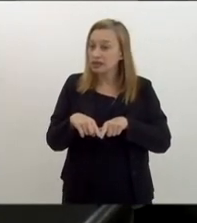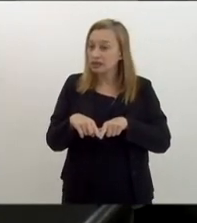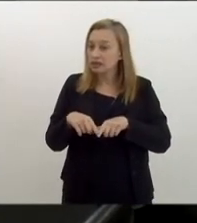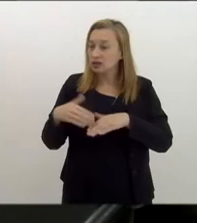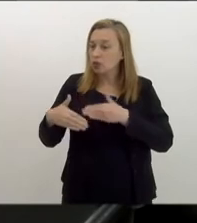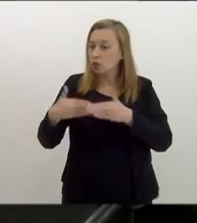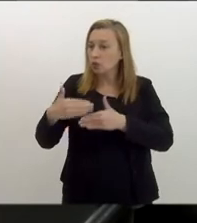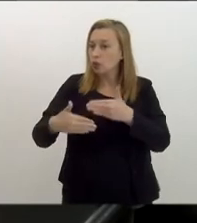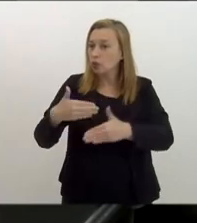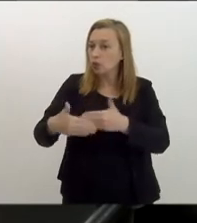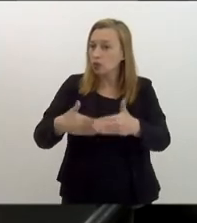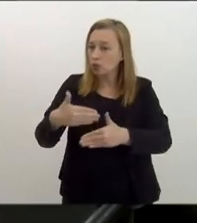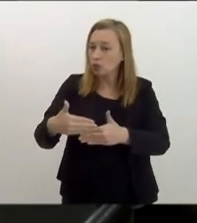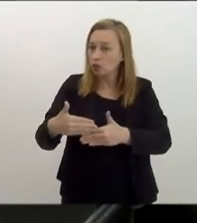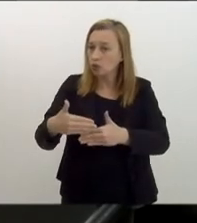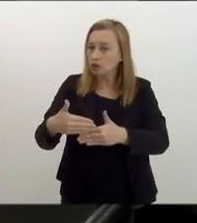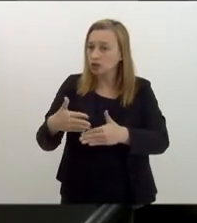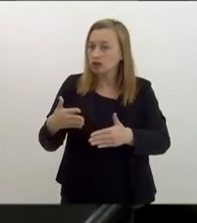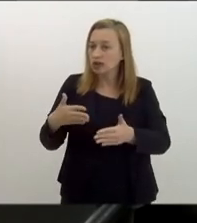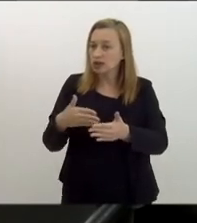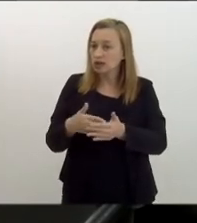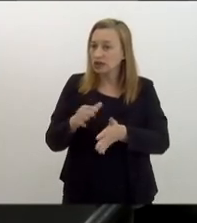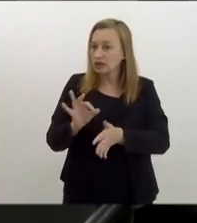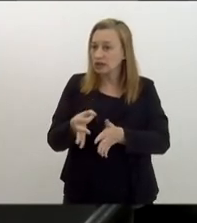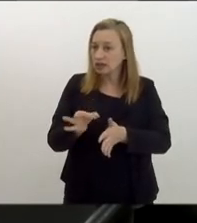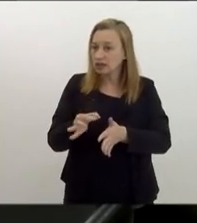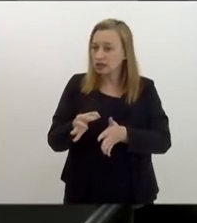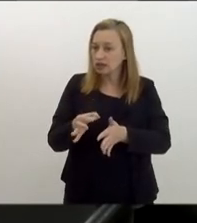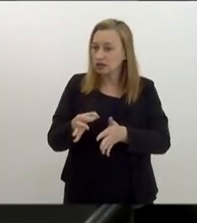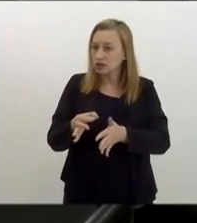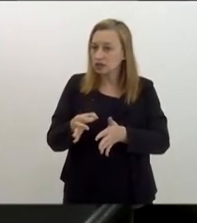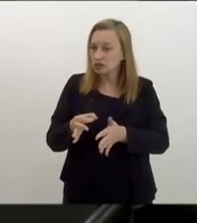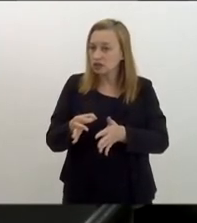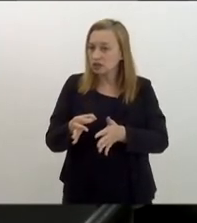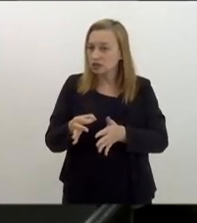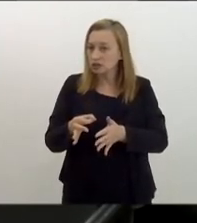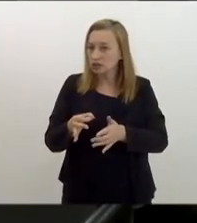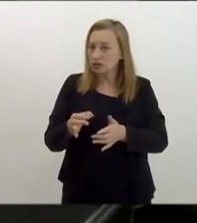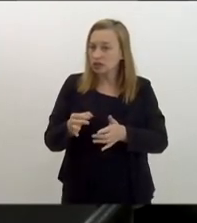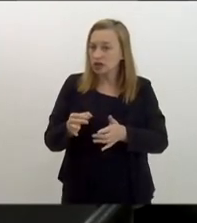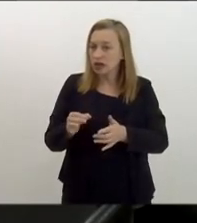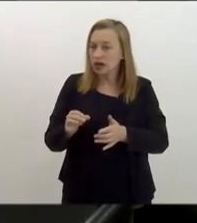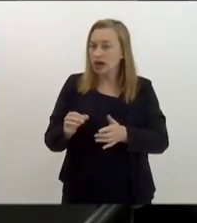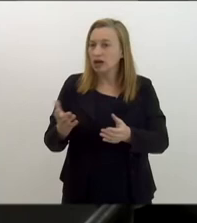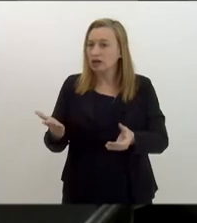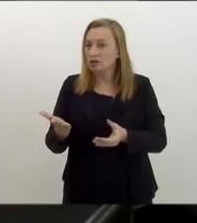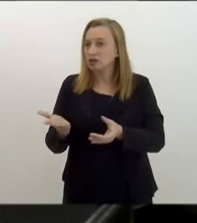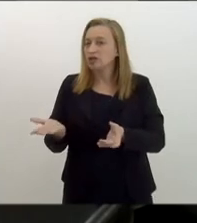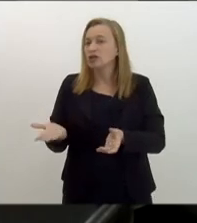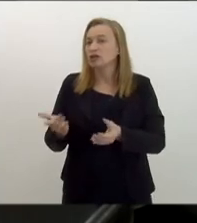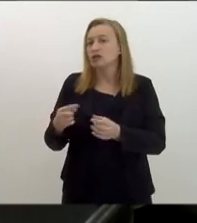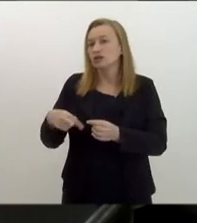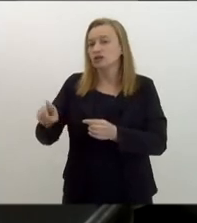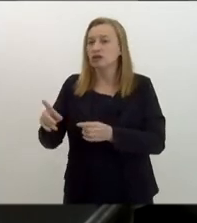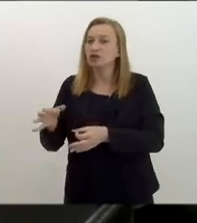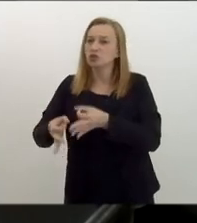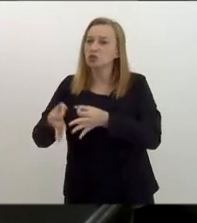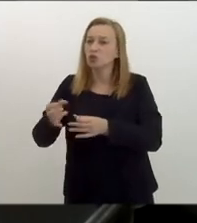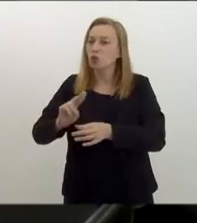gente ao longo do processo até relativo se algum do a gente abre uma sindicância ou a gente